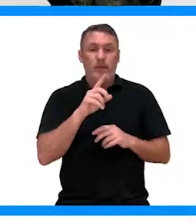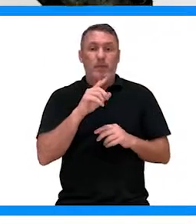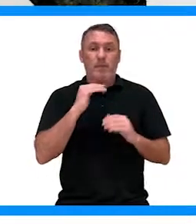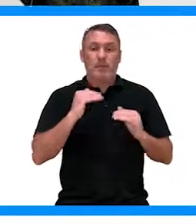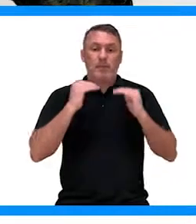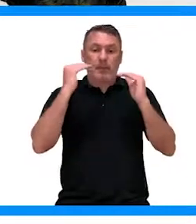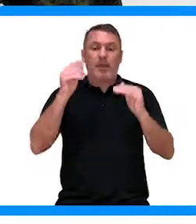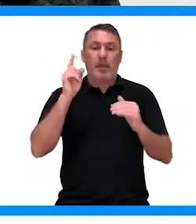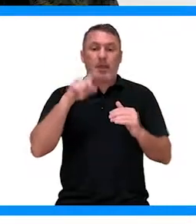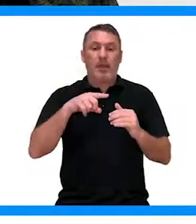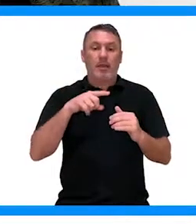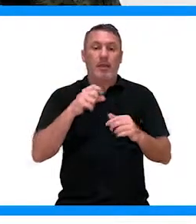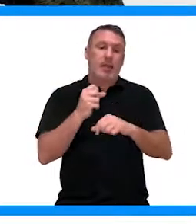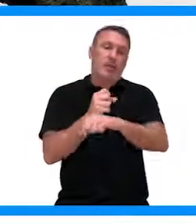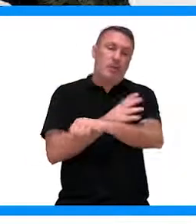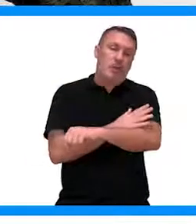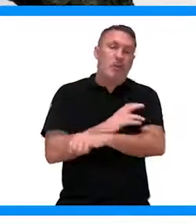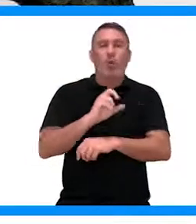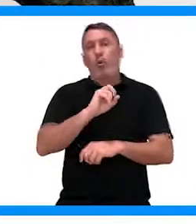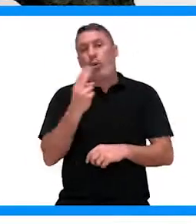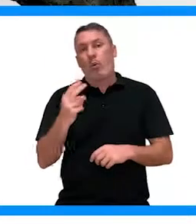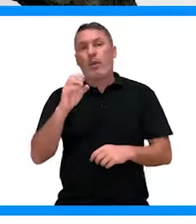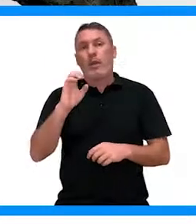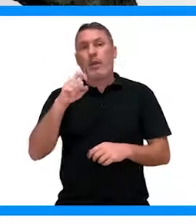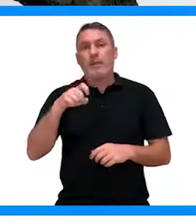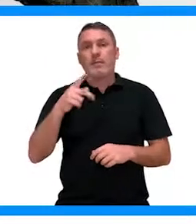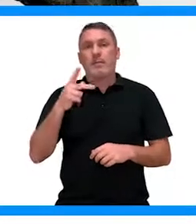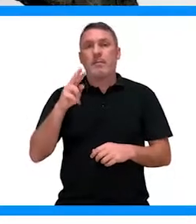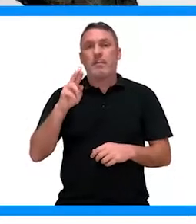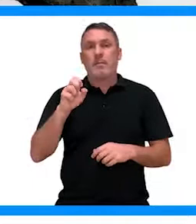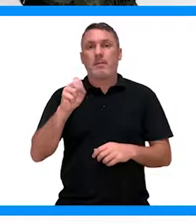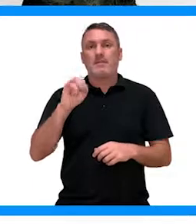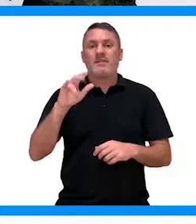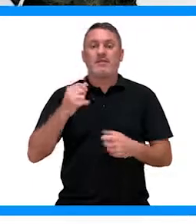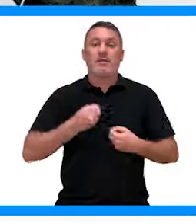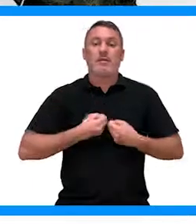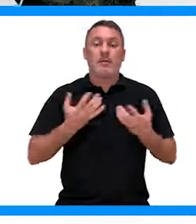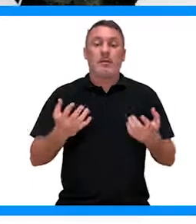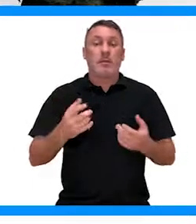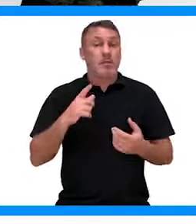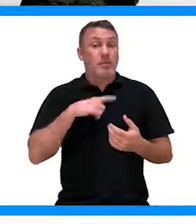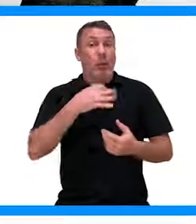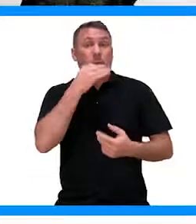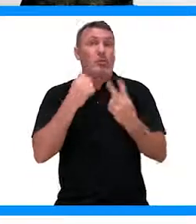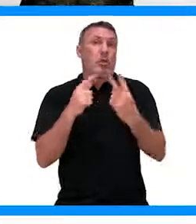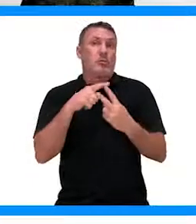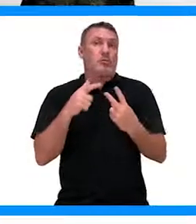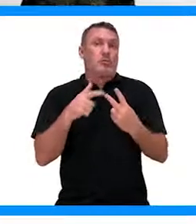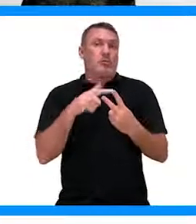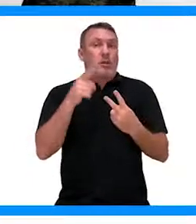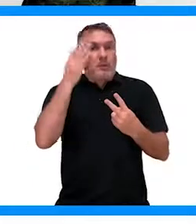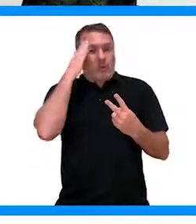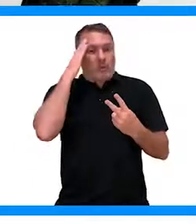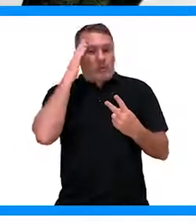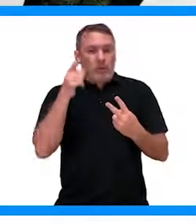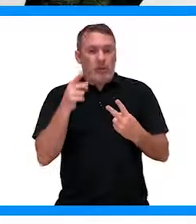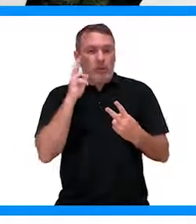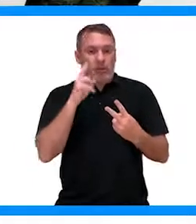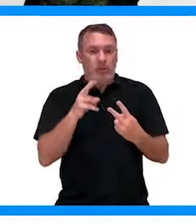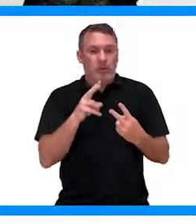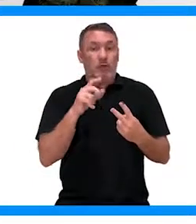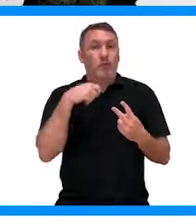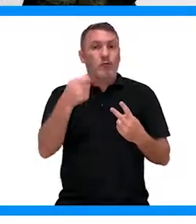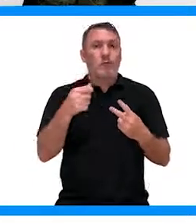linguagem predominante é a emotiva ou a expressiva, pois. Então, aqui no enunciado, a gente